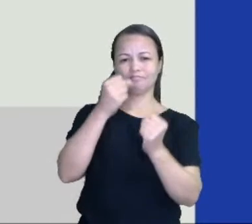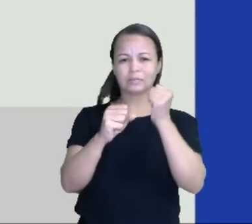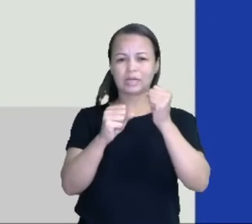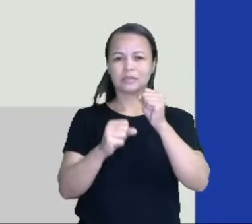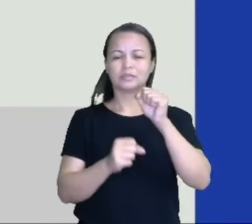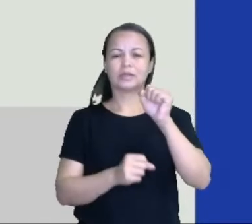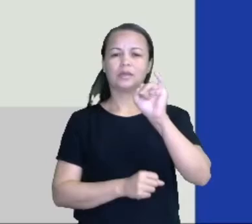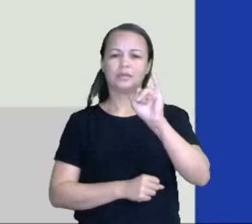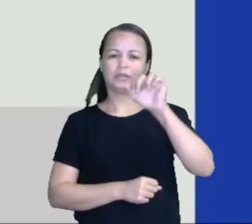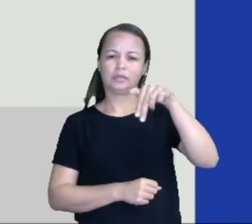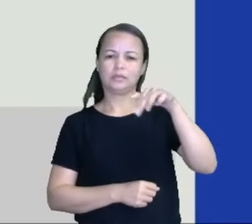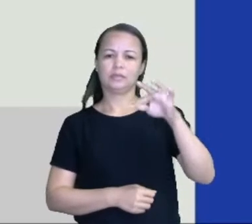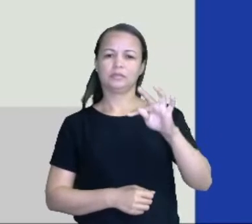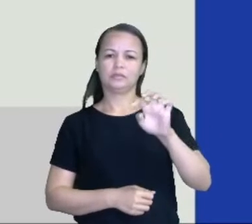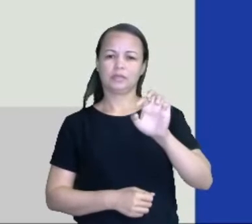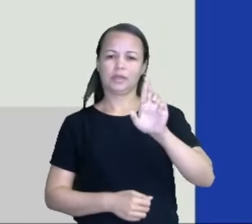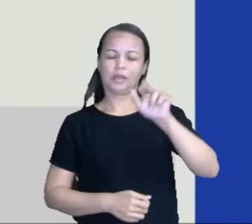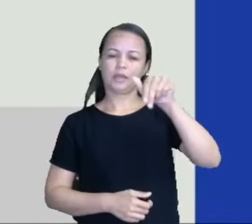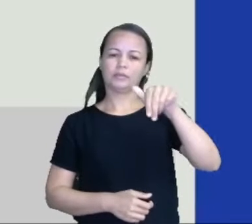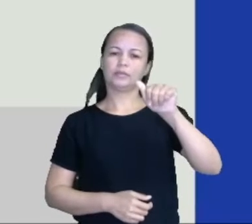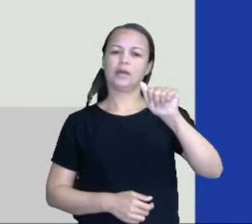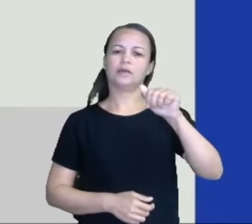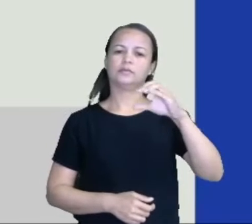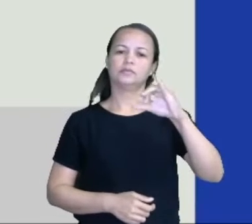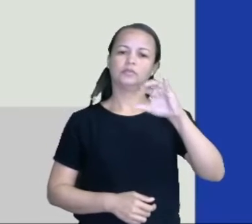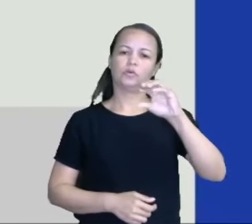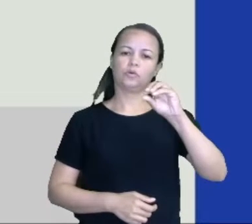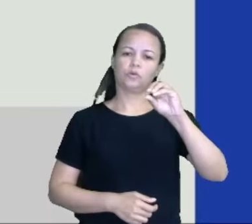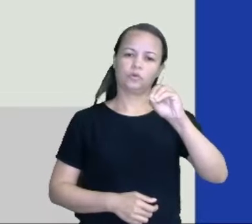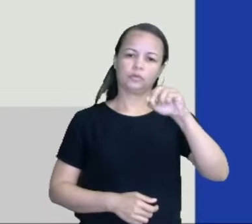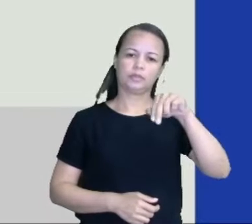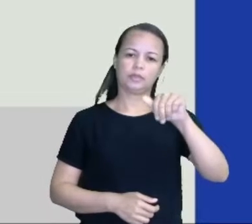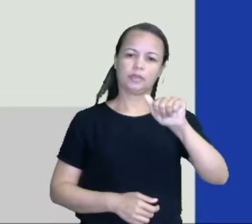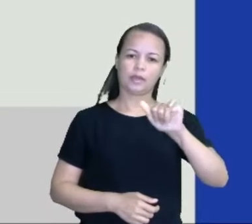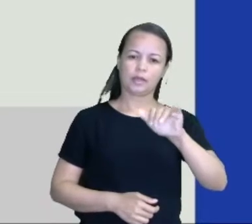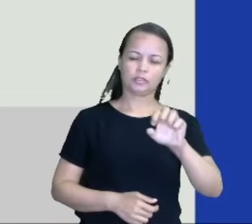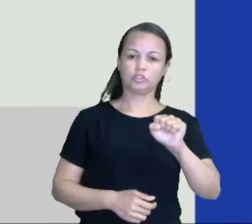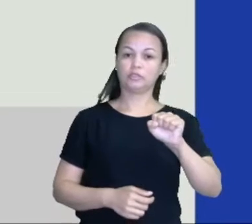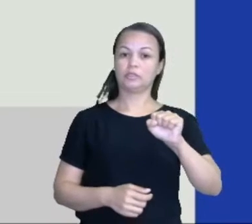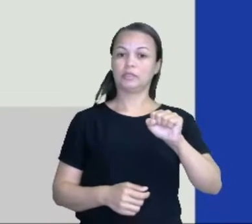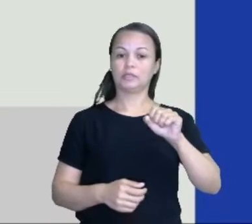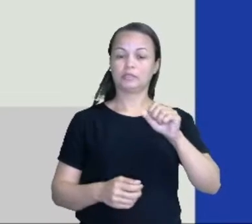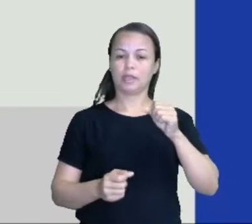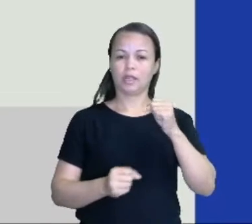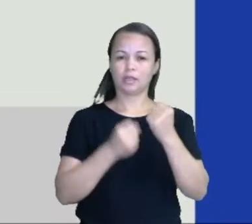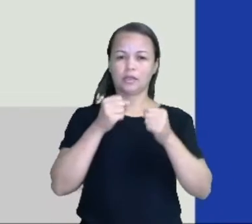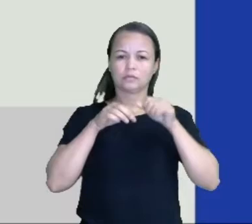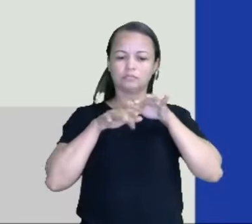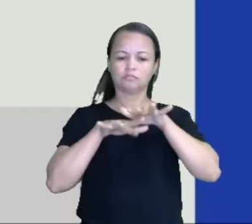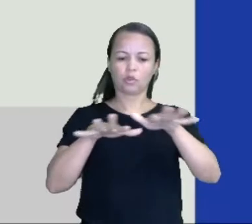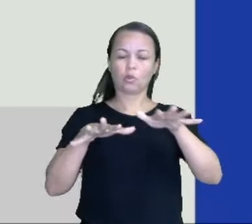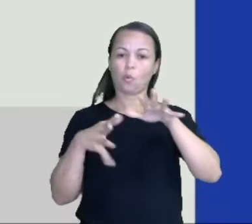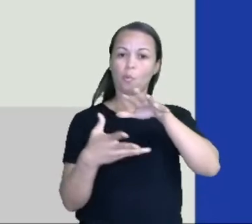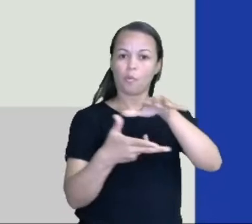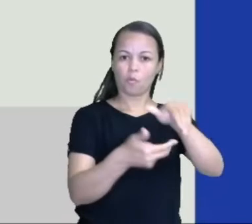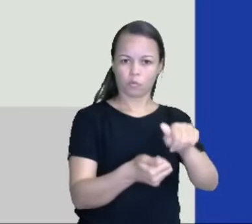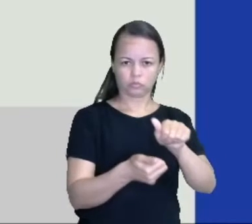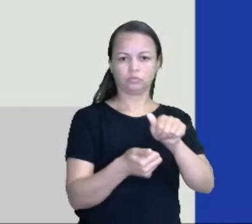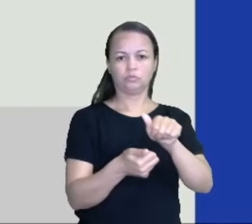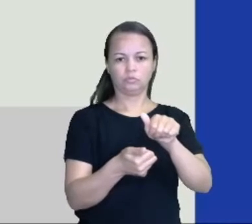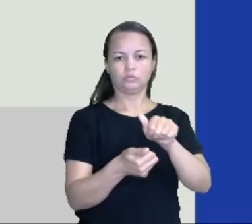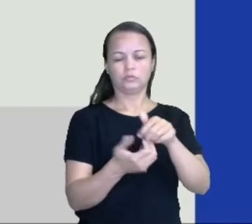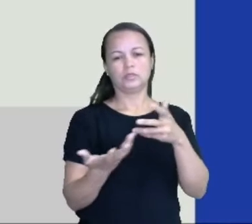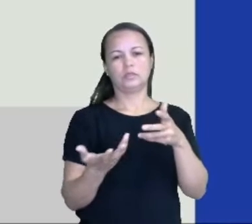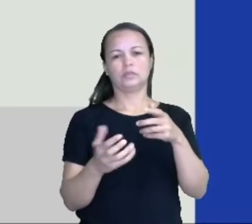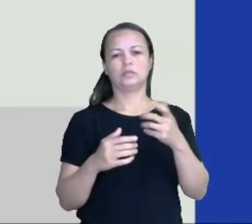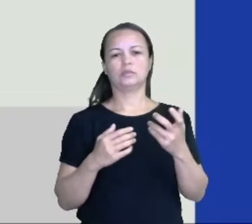São empresas que têm atuação no mundo todo, né? E em todo o mundo, parte expressiva da produção,